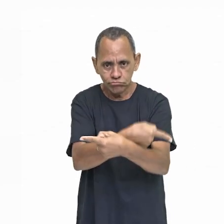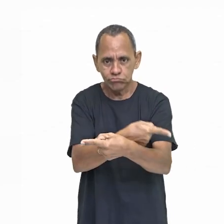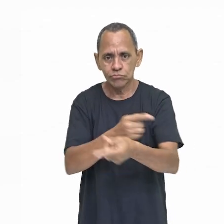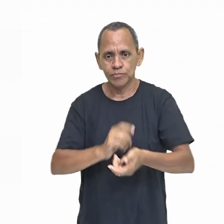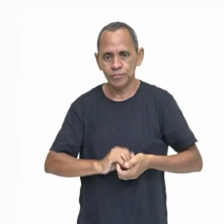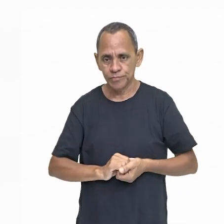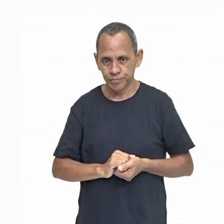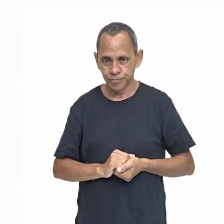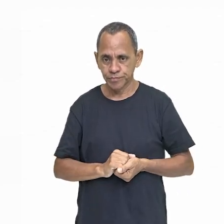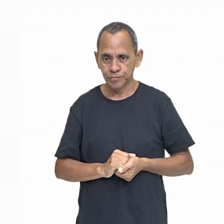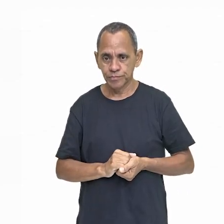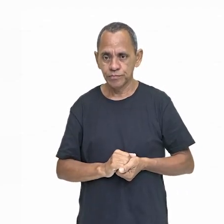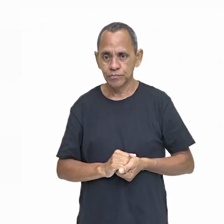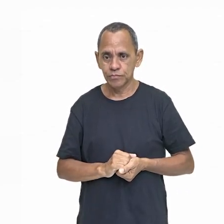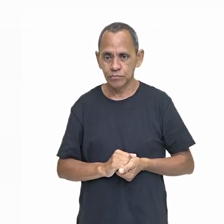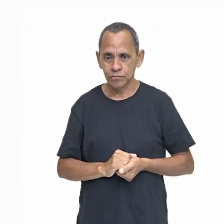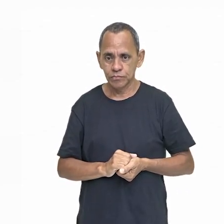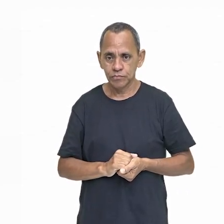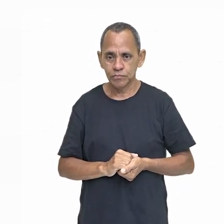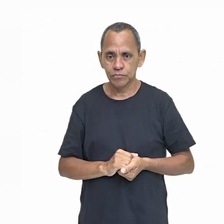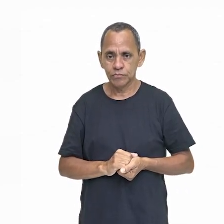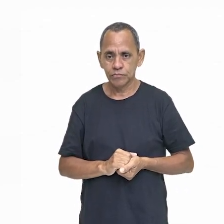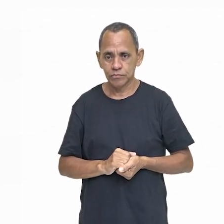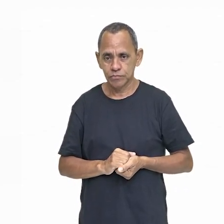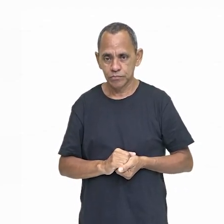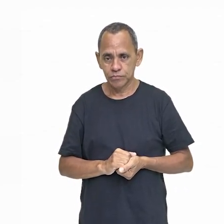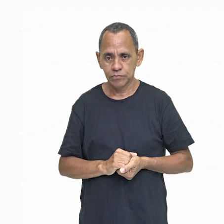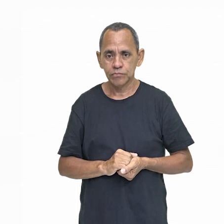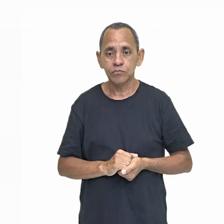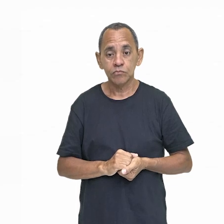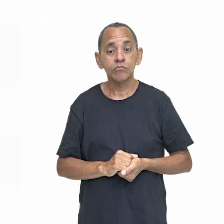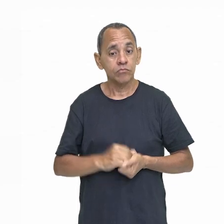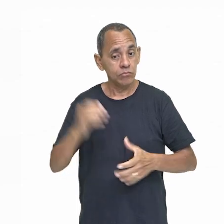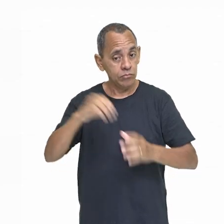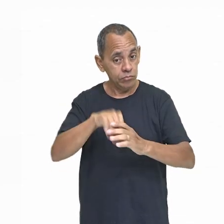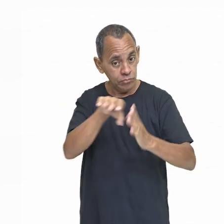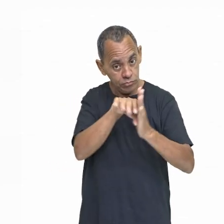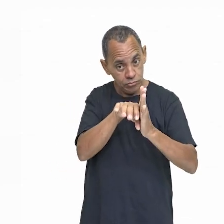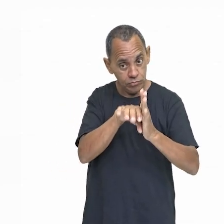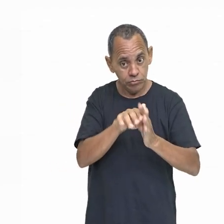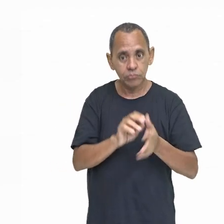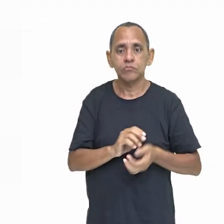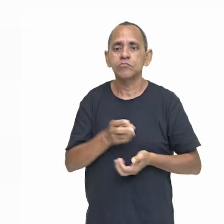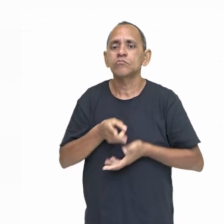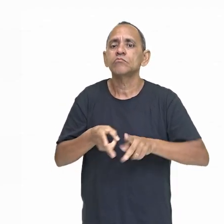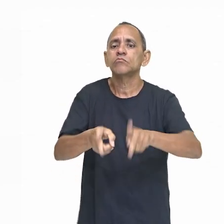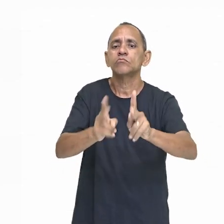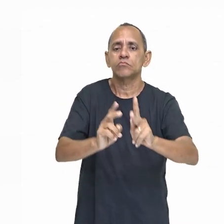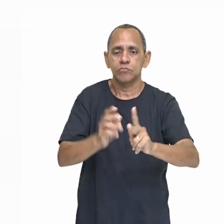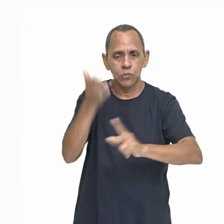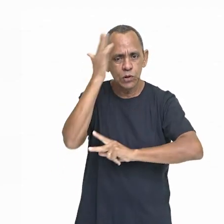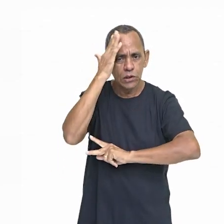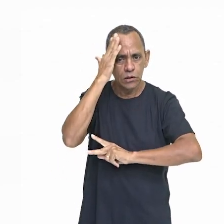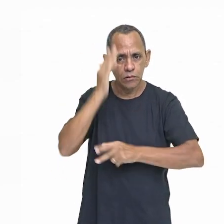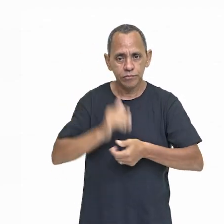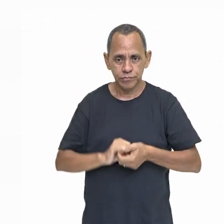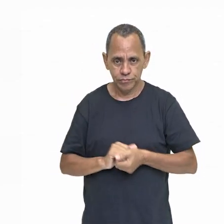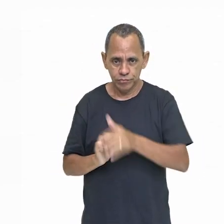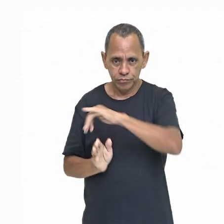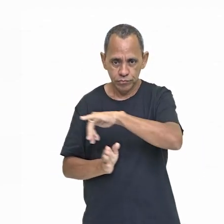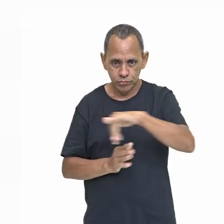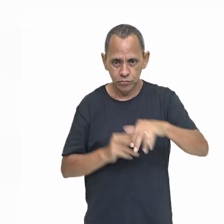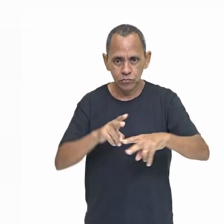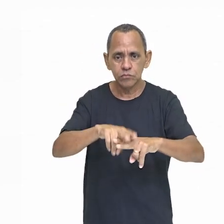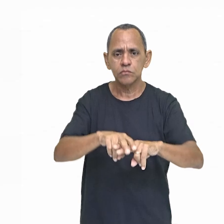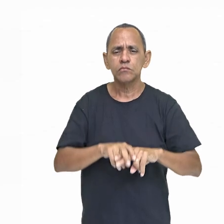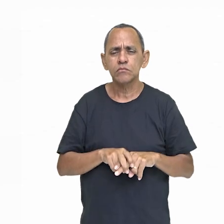contrapondo. Isso é ponto dentro deste conceito para continuar aí o nosso entendimento.